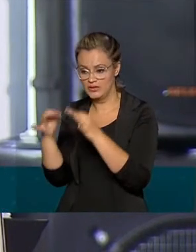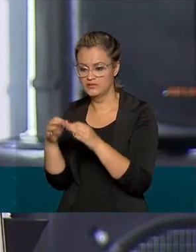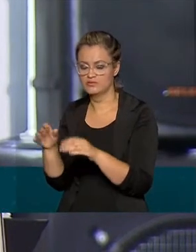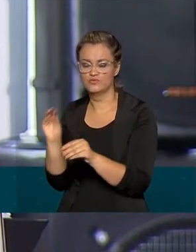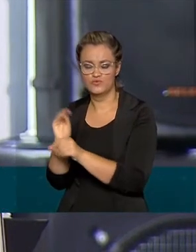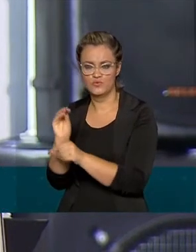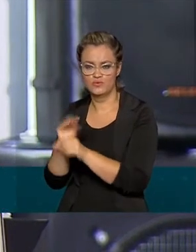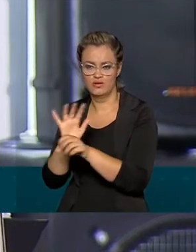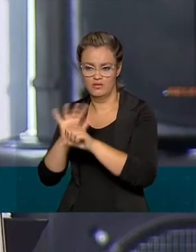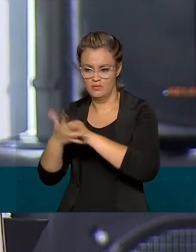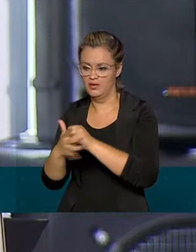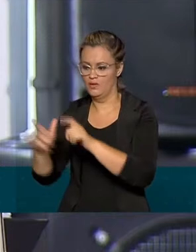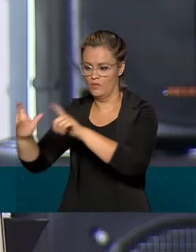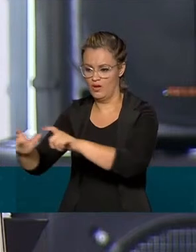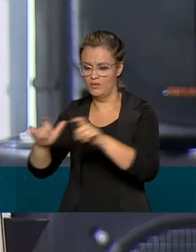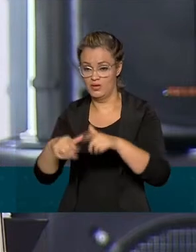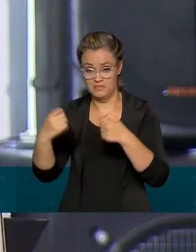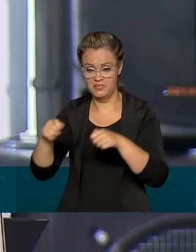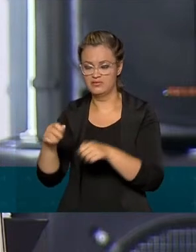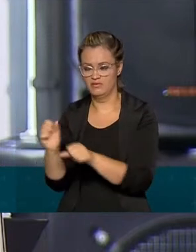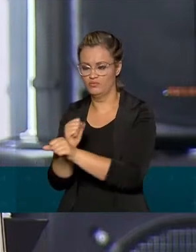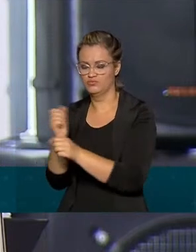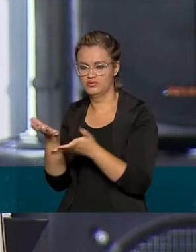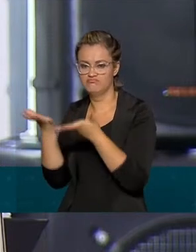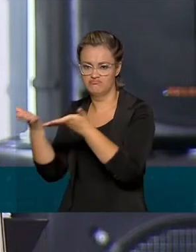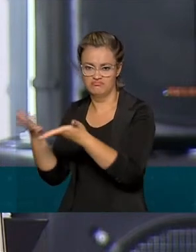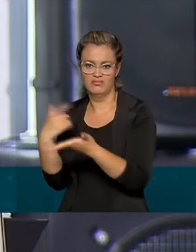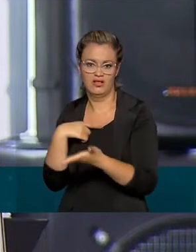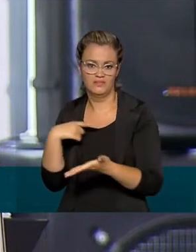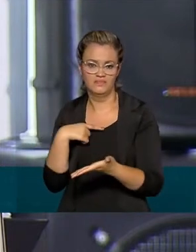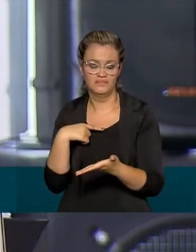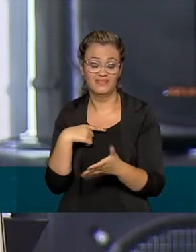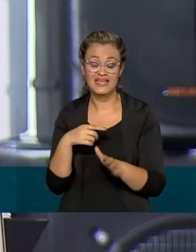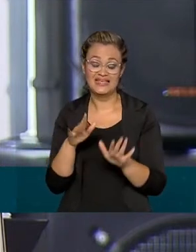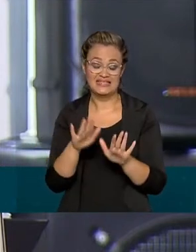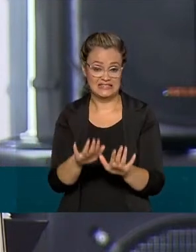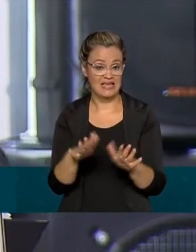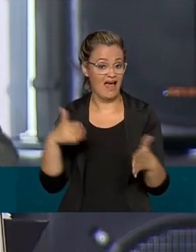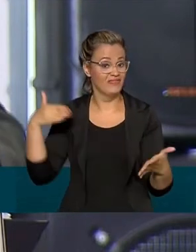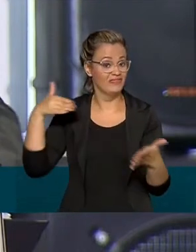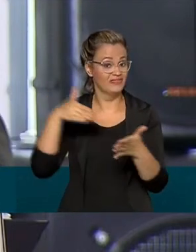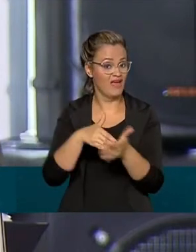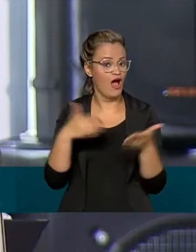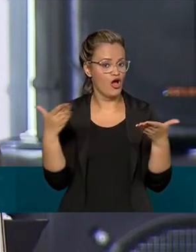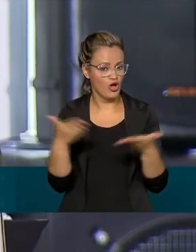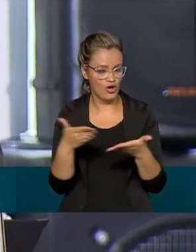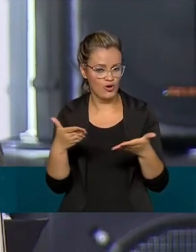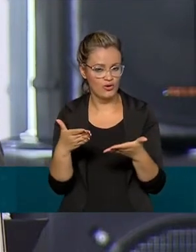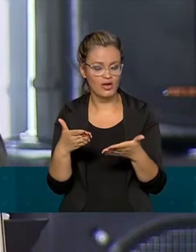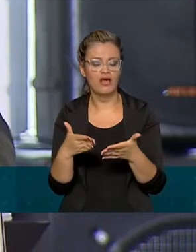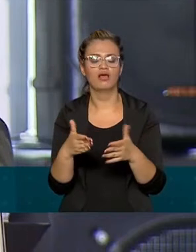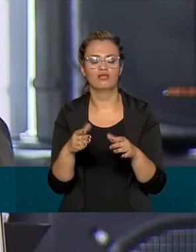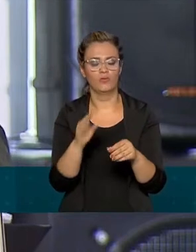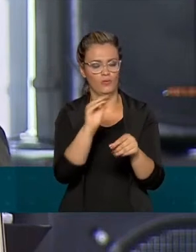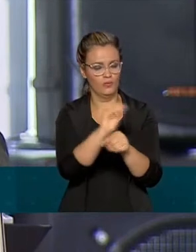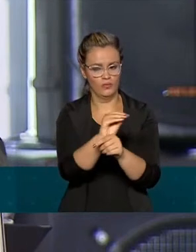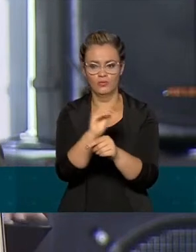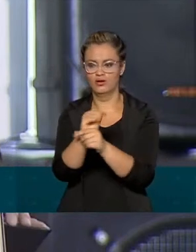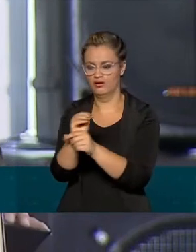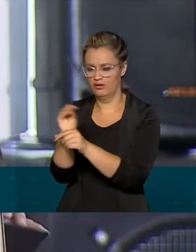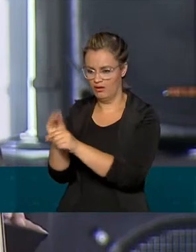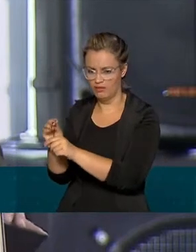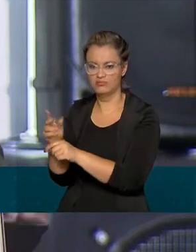quando fossem necessários. Isto permitiu, até o momento, que não faltassem atendimentos e